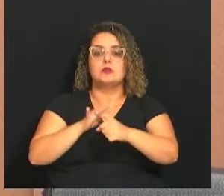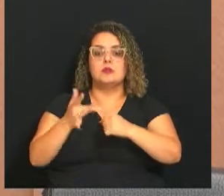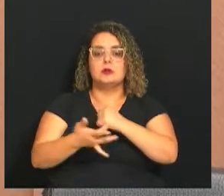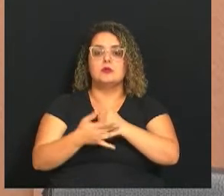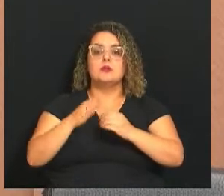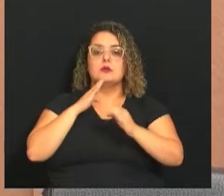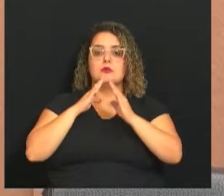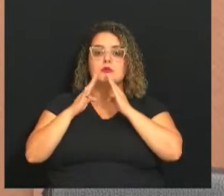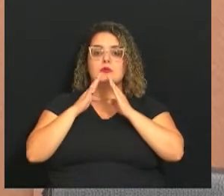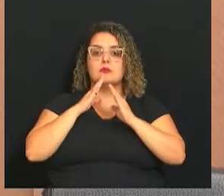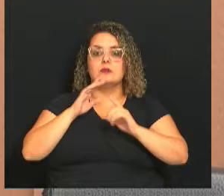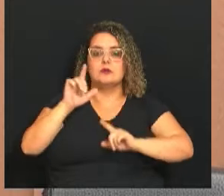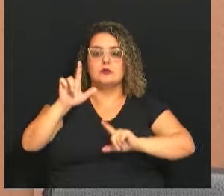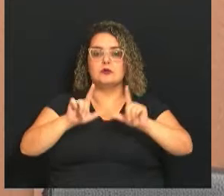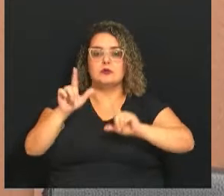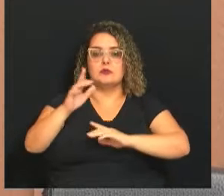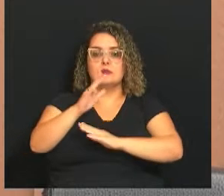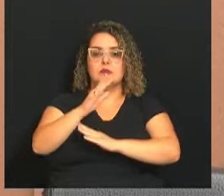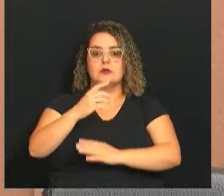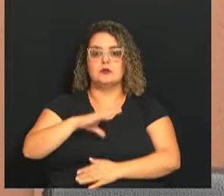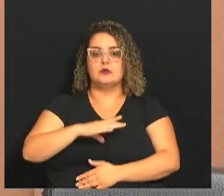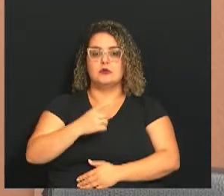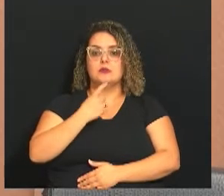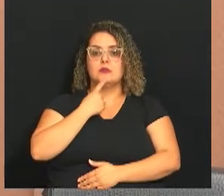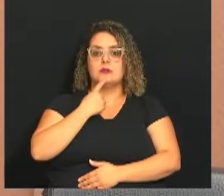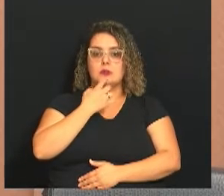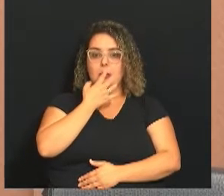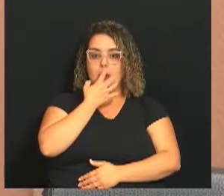Campinas, daqui da Câmara de Campinas.